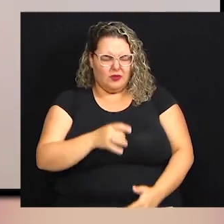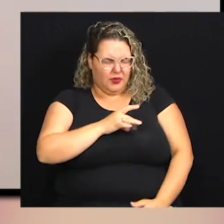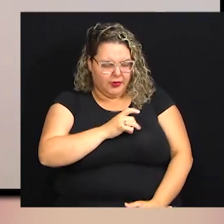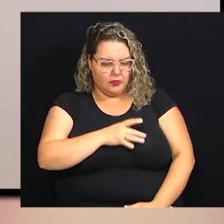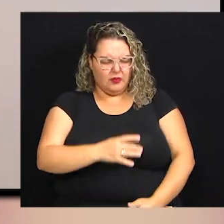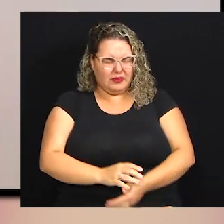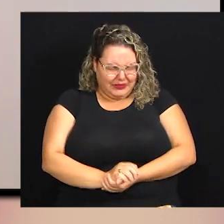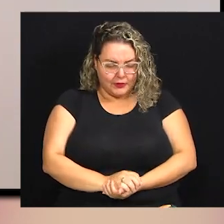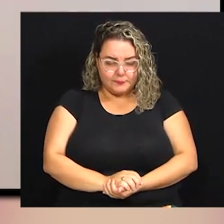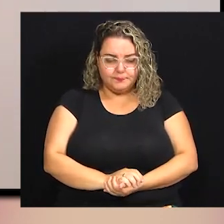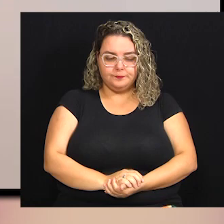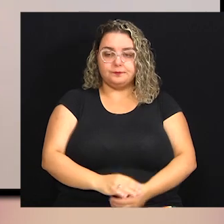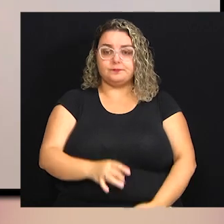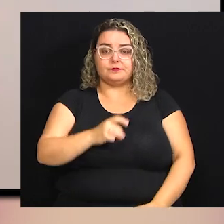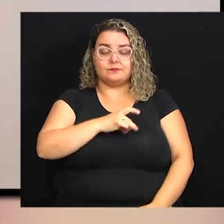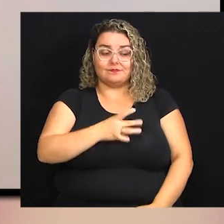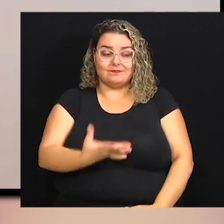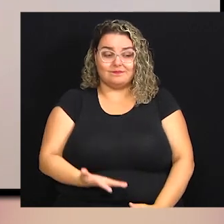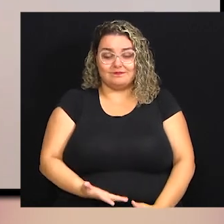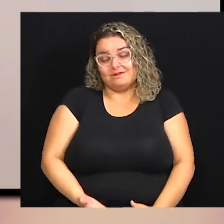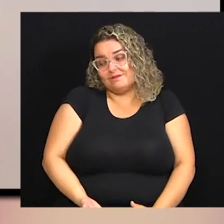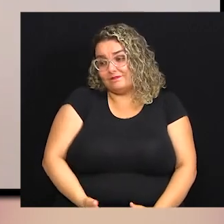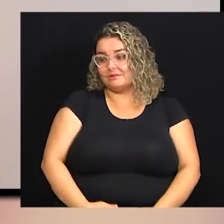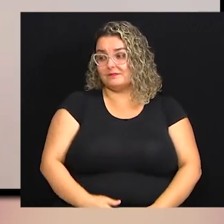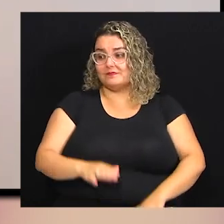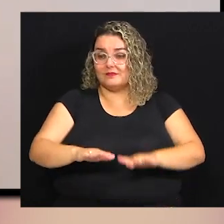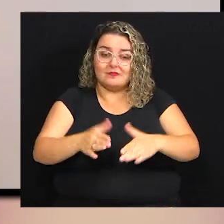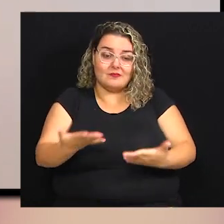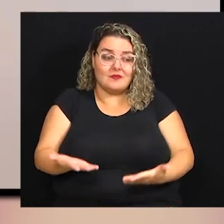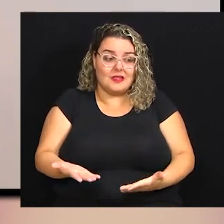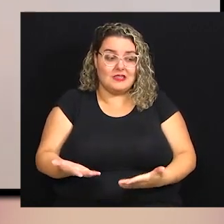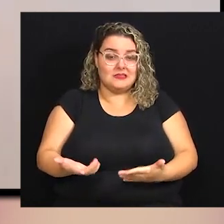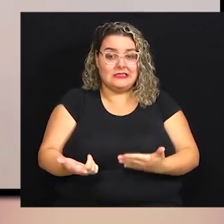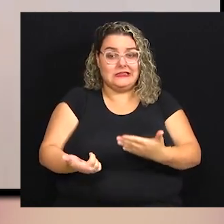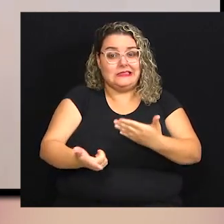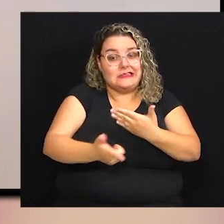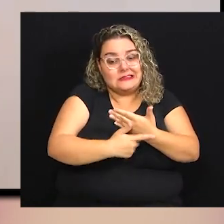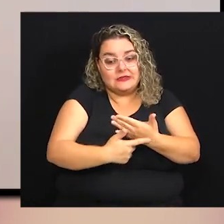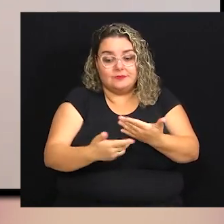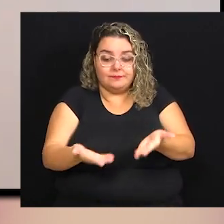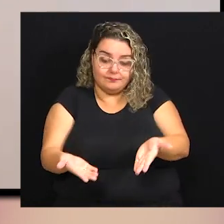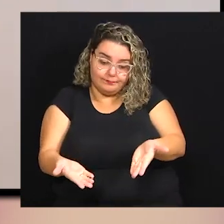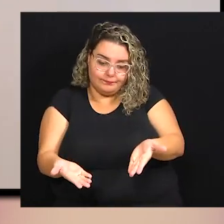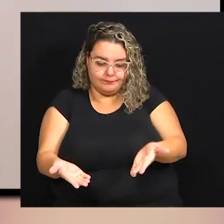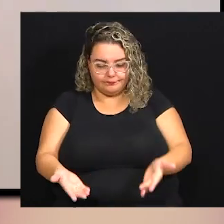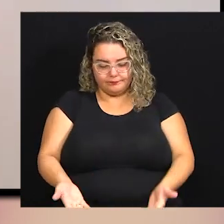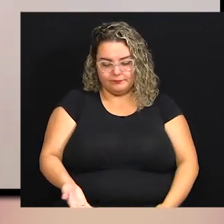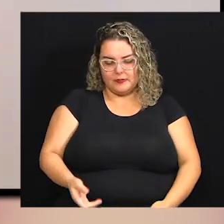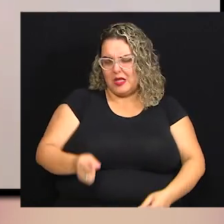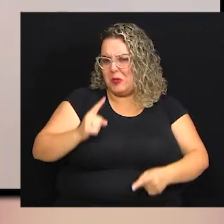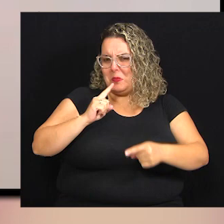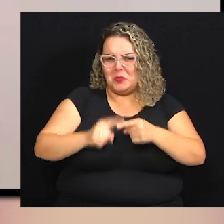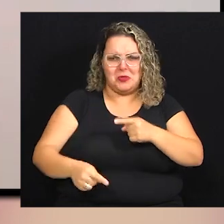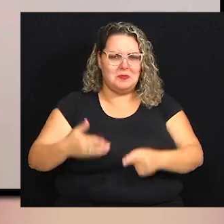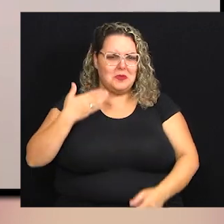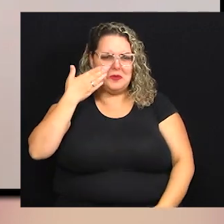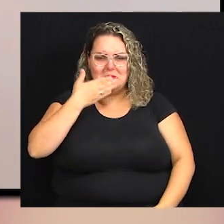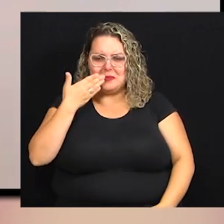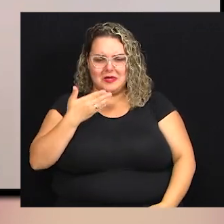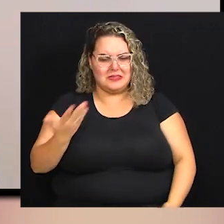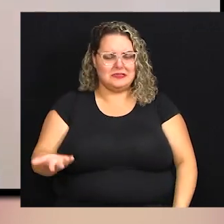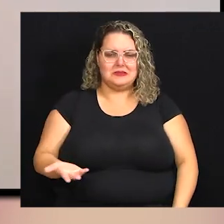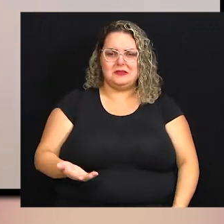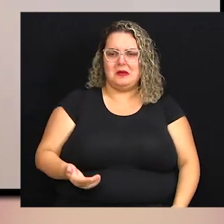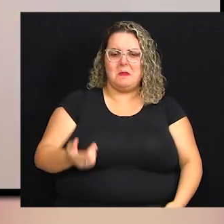né? Eu falo assim, puxa, às vezes eu tenho que fazer um papel aqui, né, de proibir o